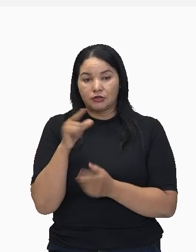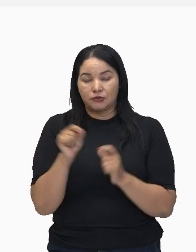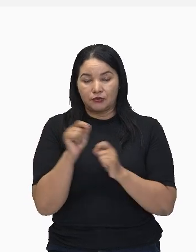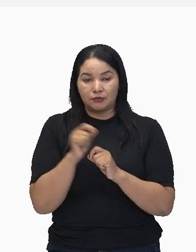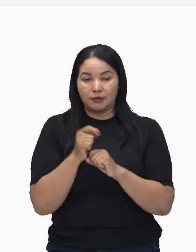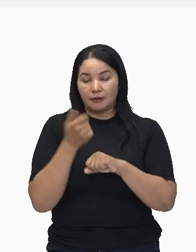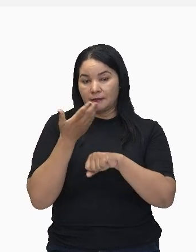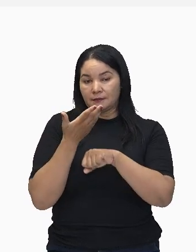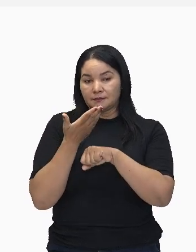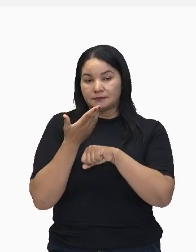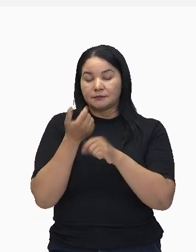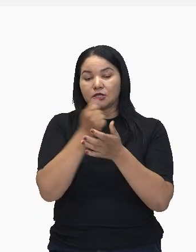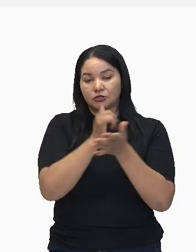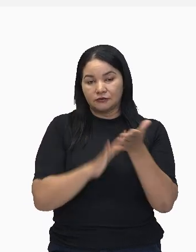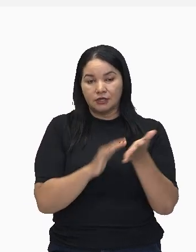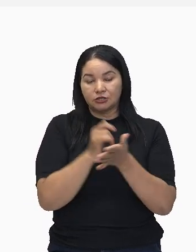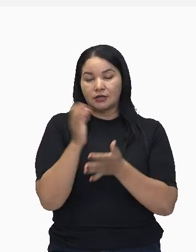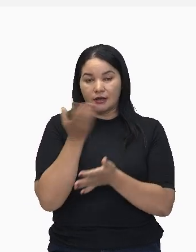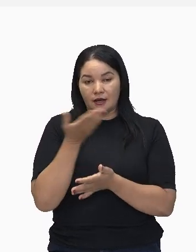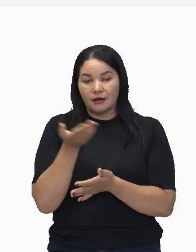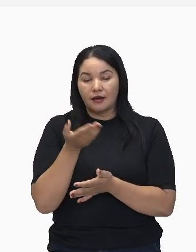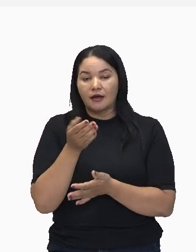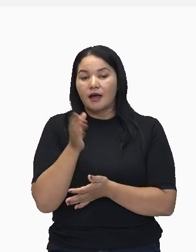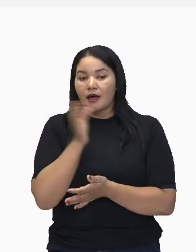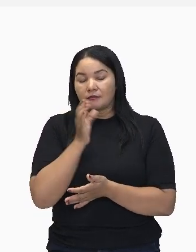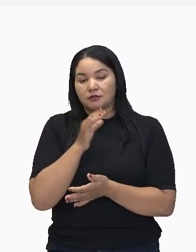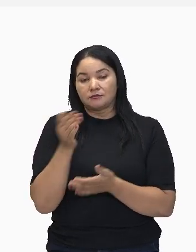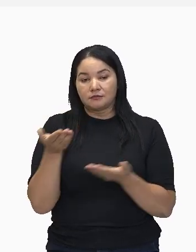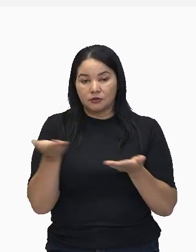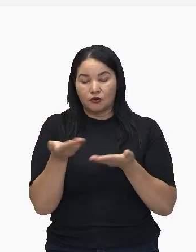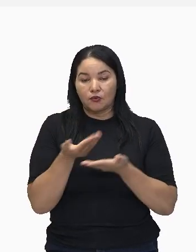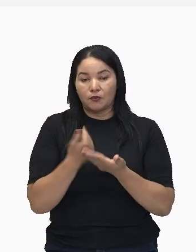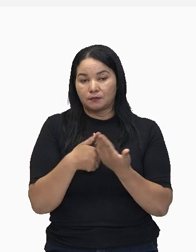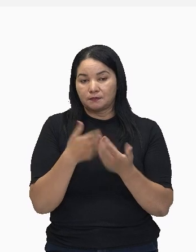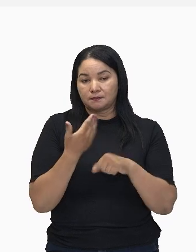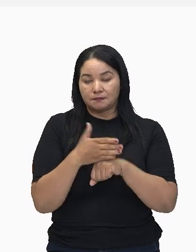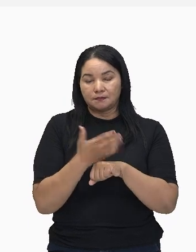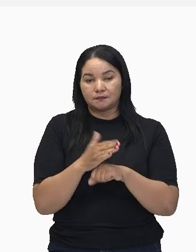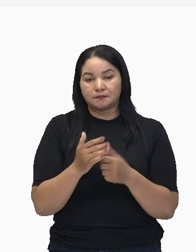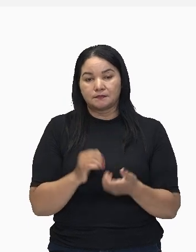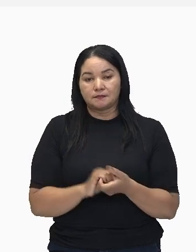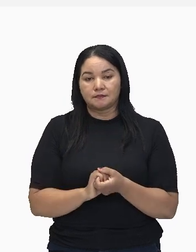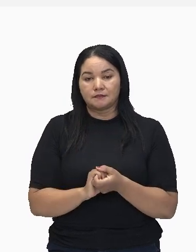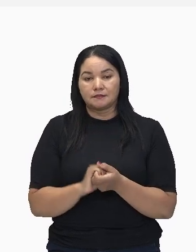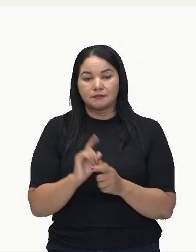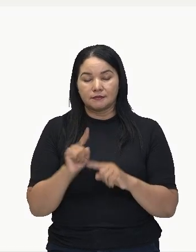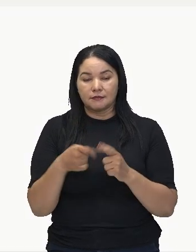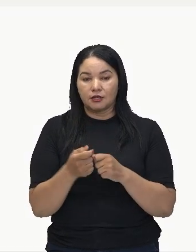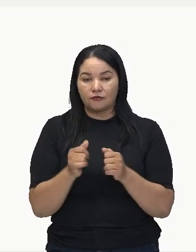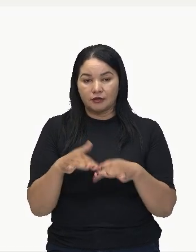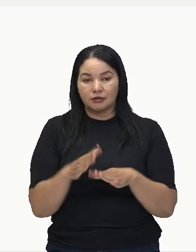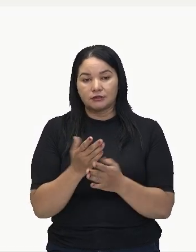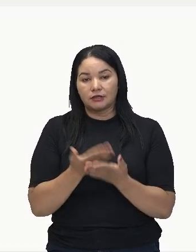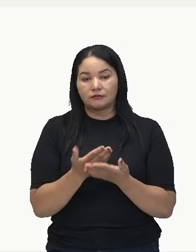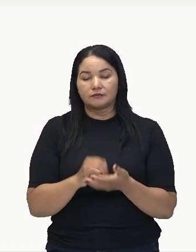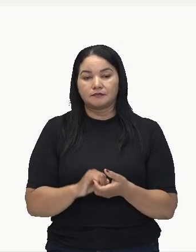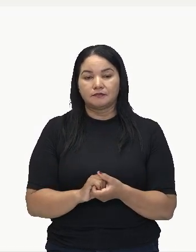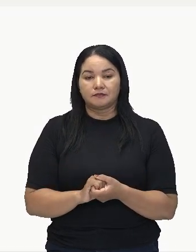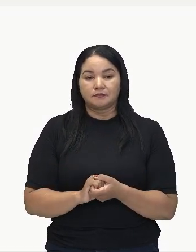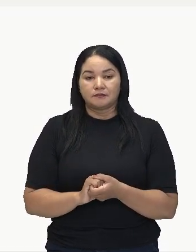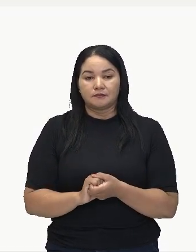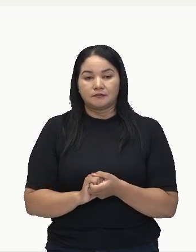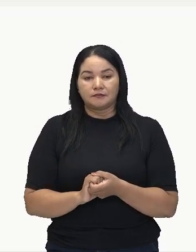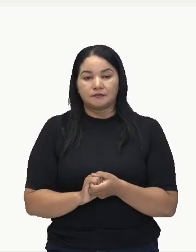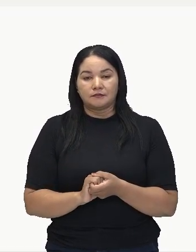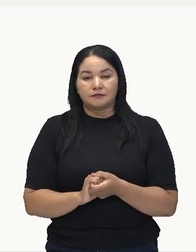muito rápido, só para que nós completemos agora. Vamos lá comigo. E aí finalizamos a nossa aula.